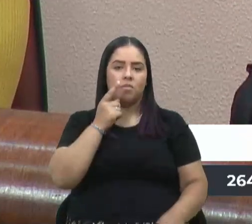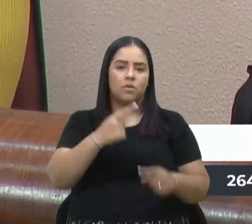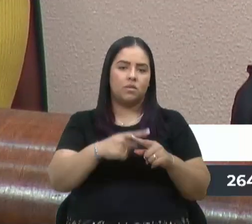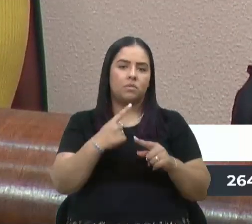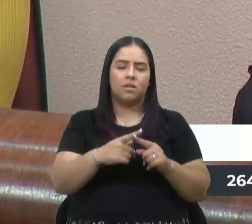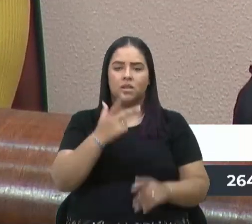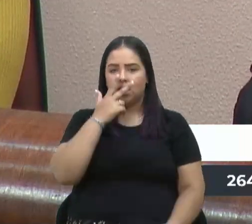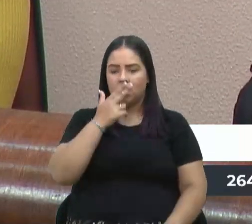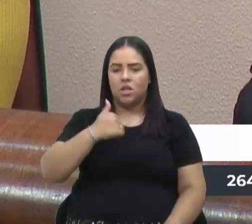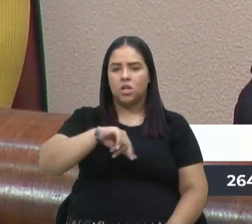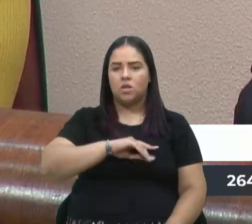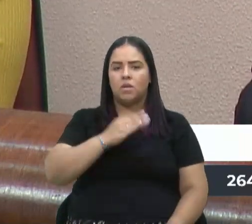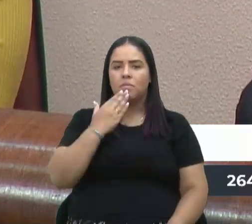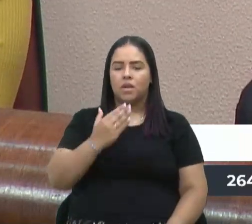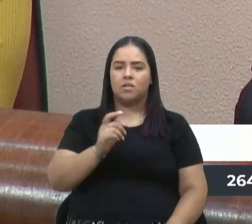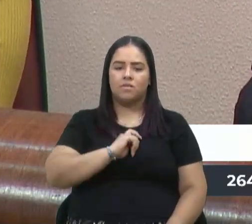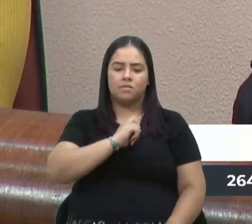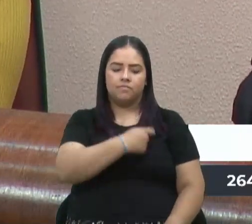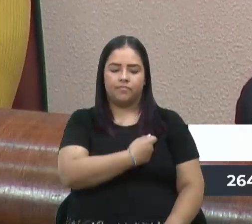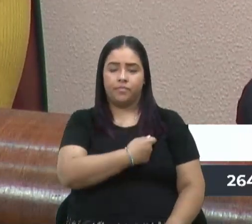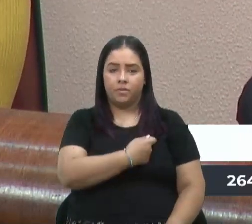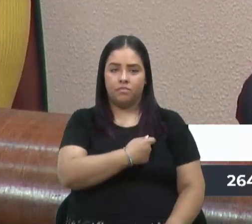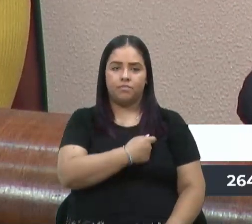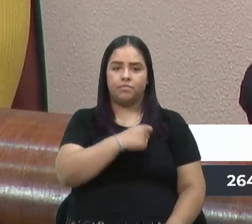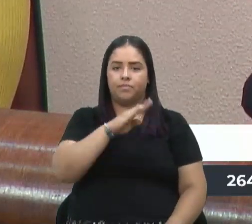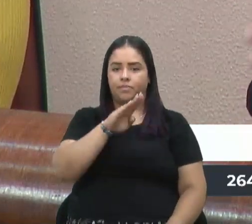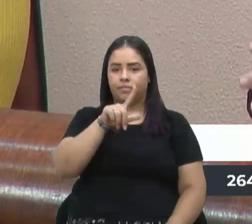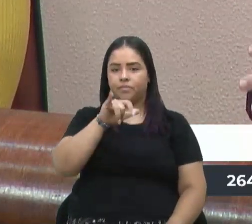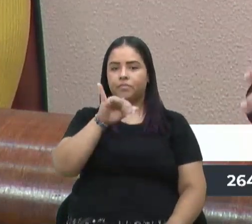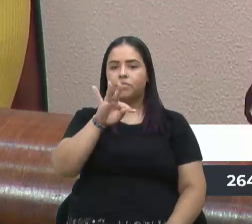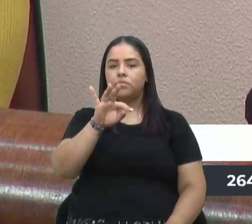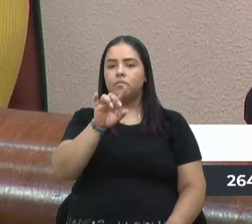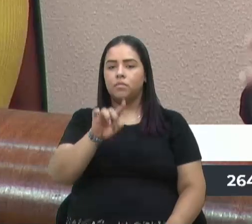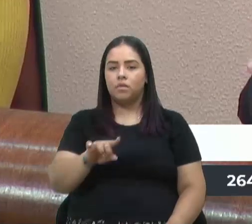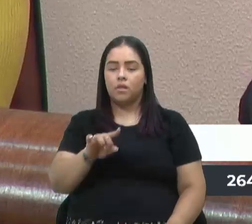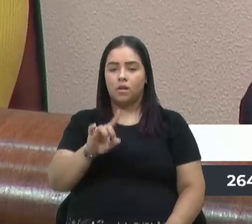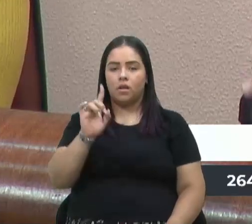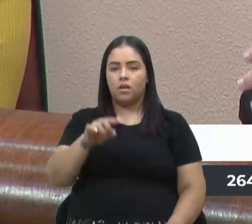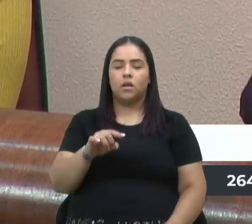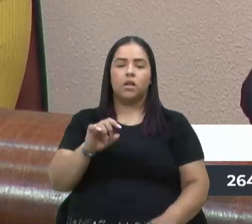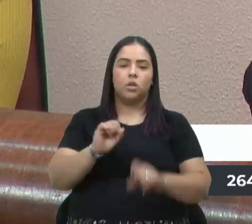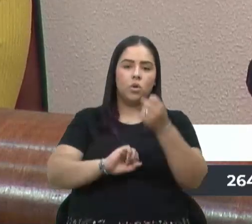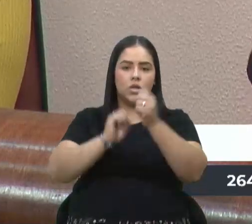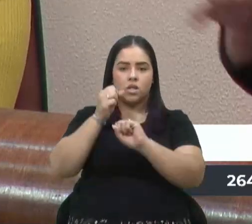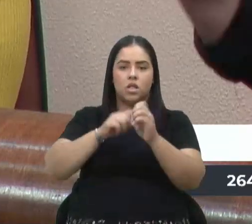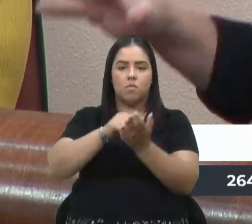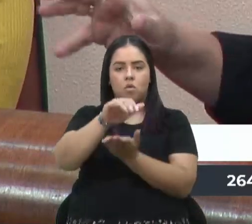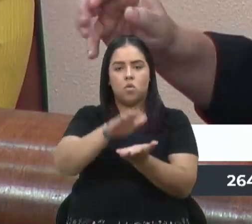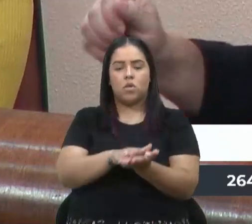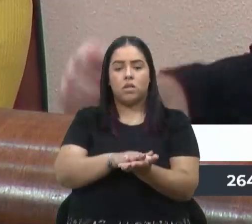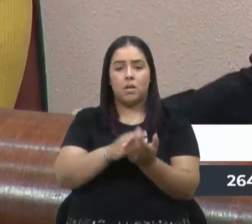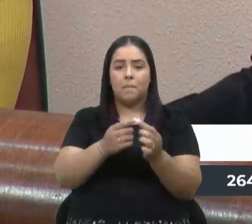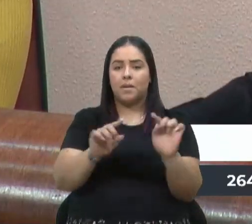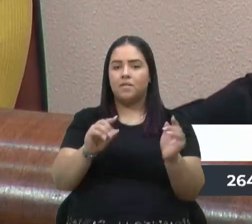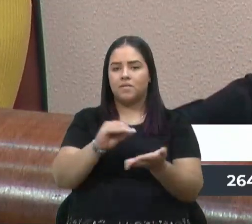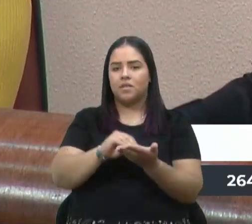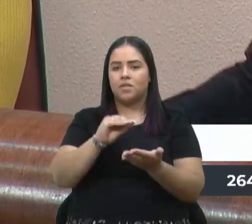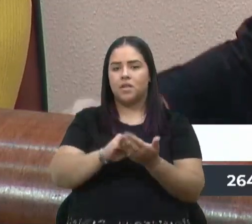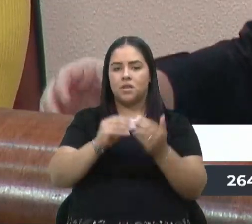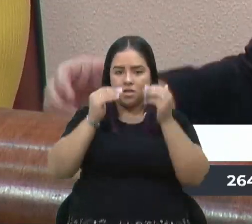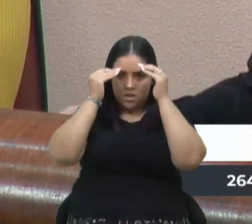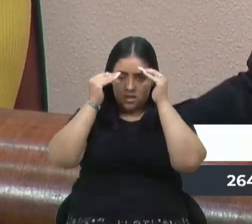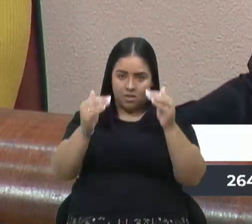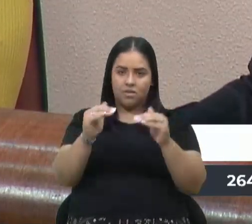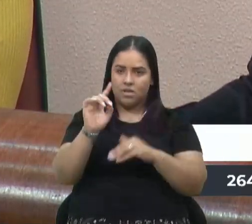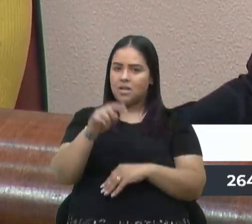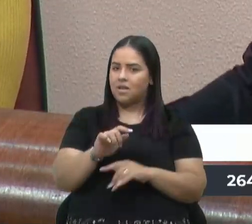a gente pede fiscalização e blitz, parece que é a indústria da multa, né? É para multar, para multar. Mas o desrespeito, vereador Renato,